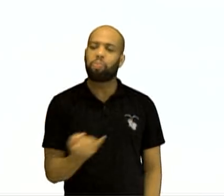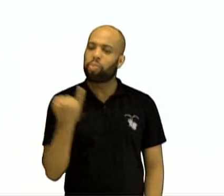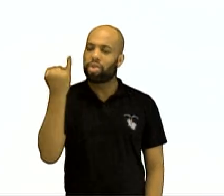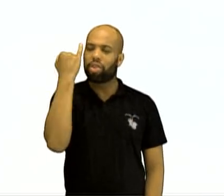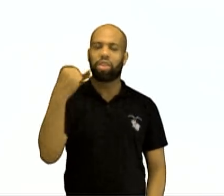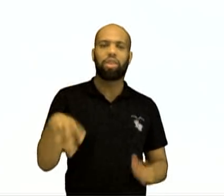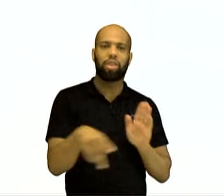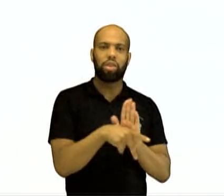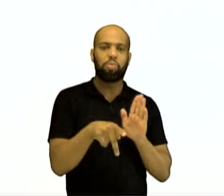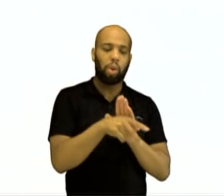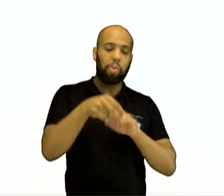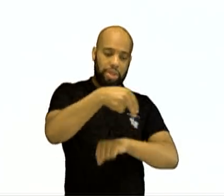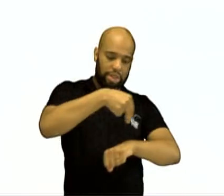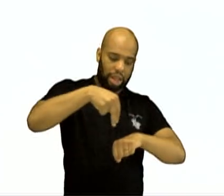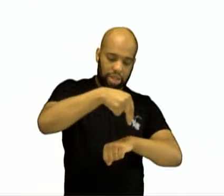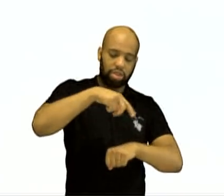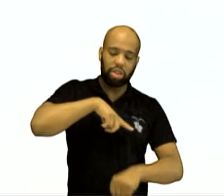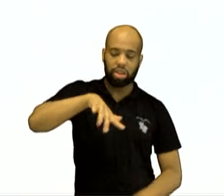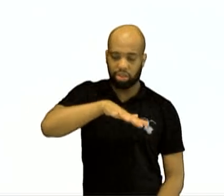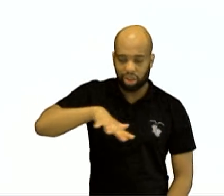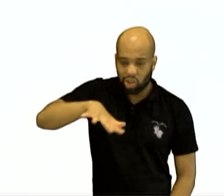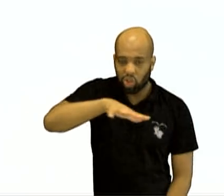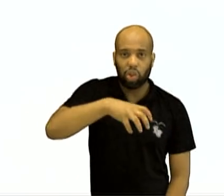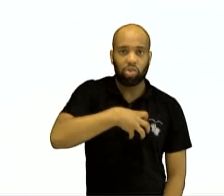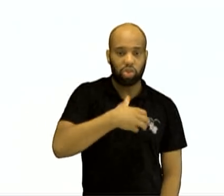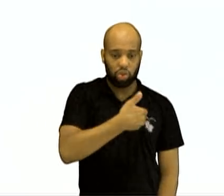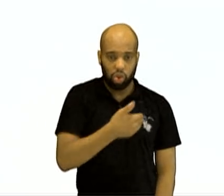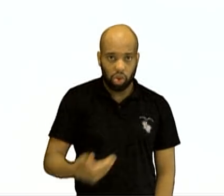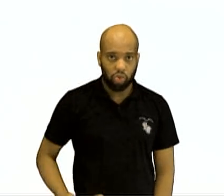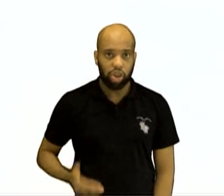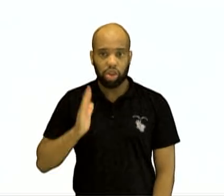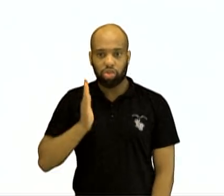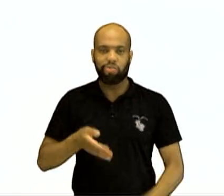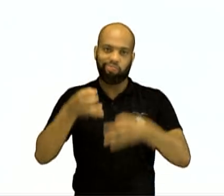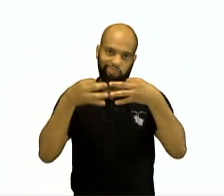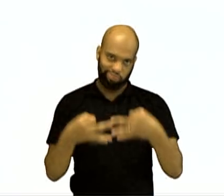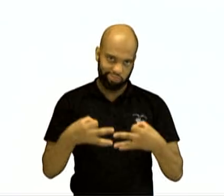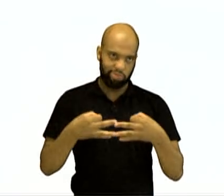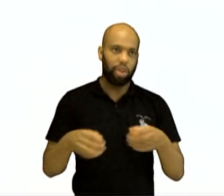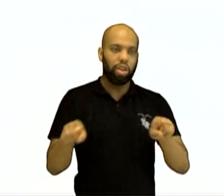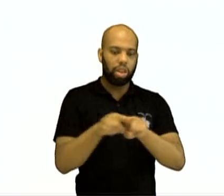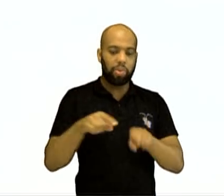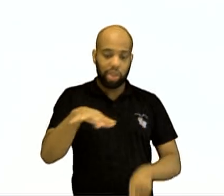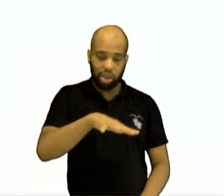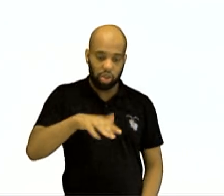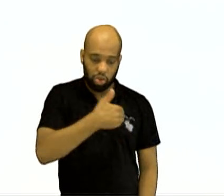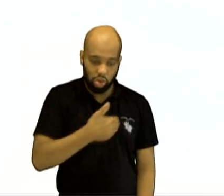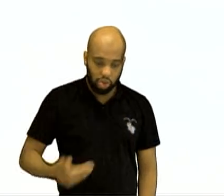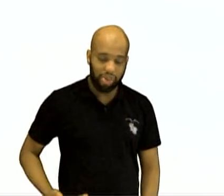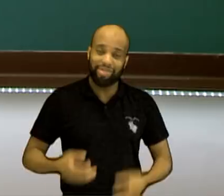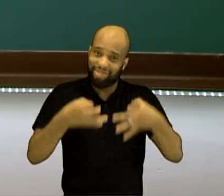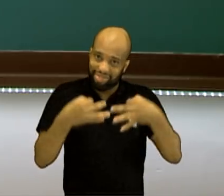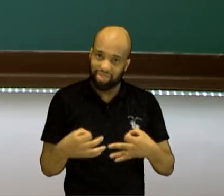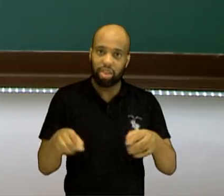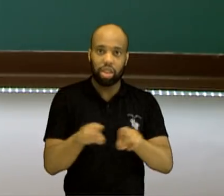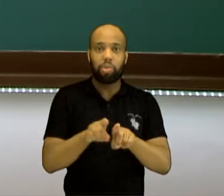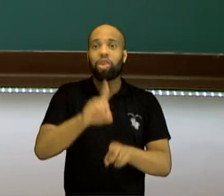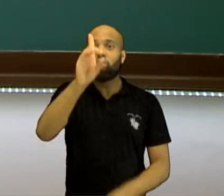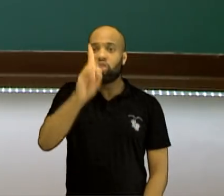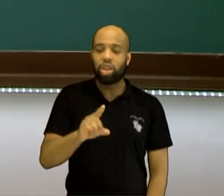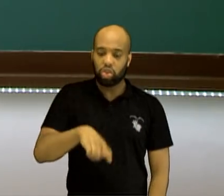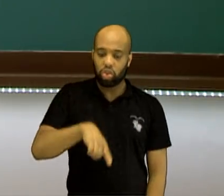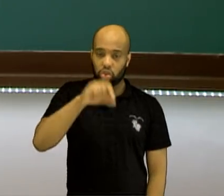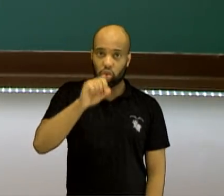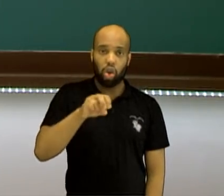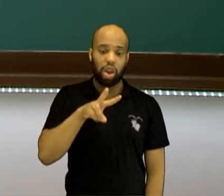de uma nação constituída num território com uma forma de governo estabelecida, ter território e governo definidos e também o direito de escolher